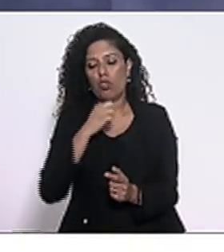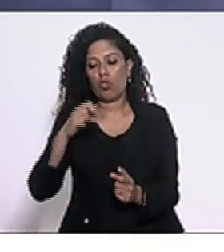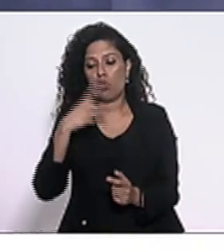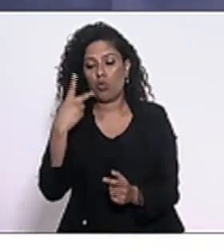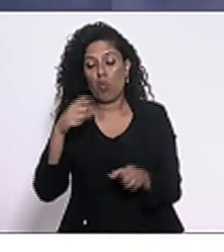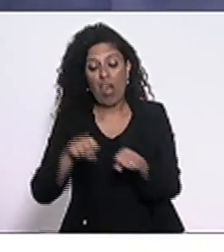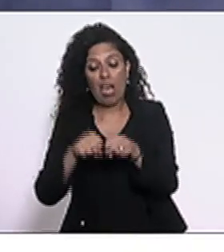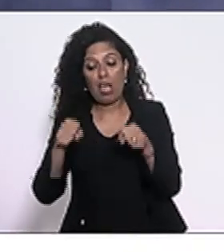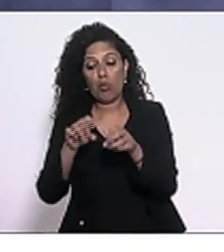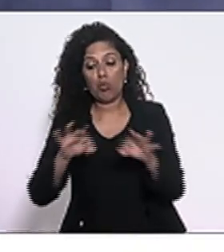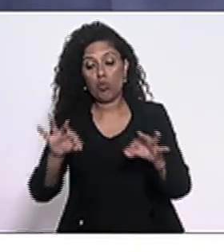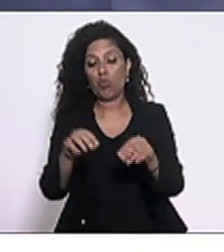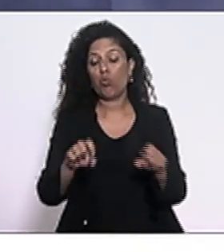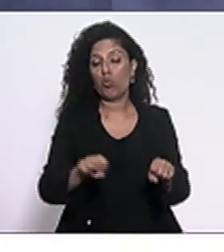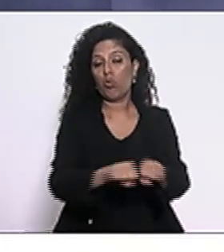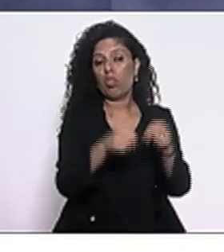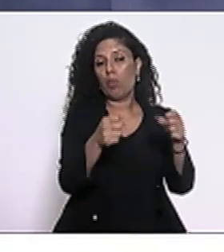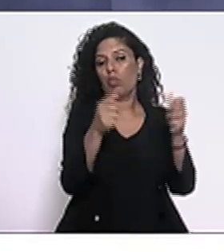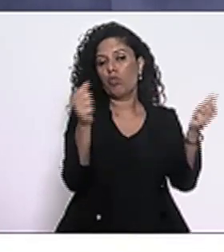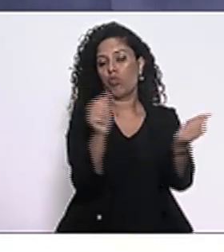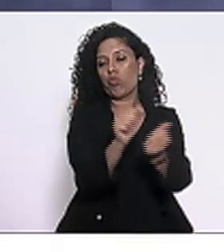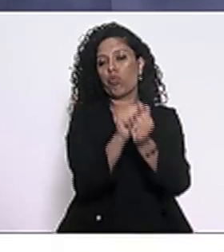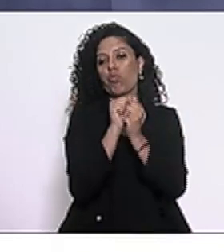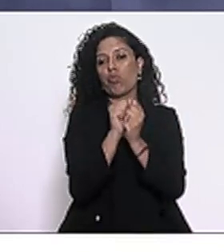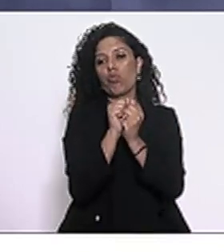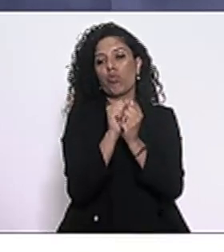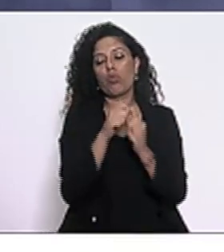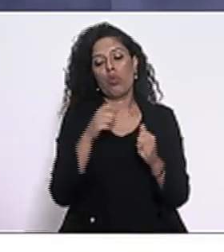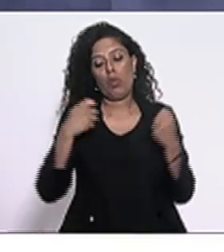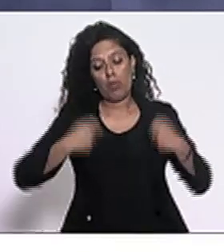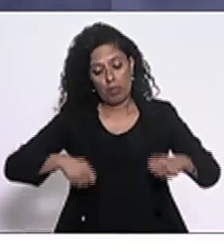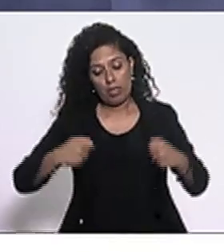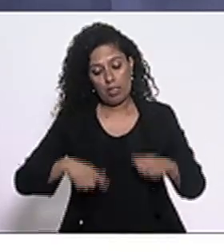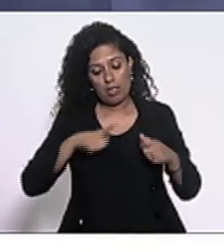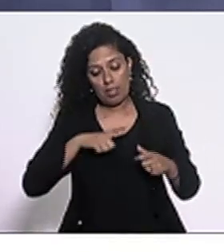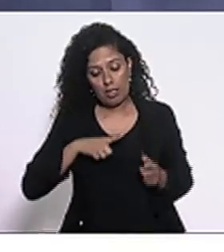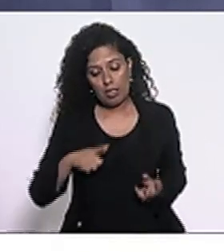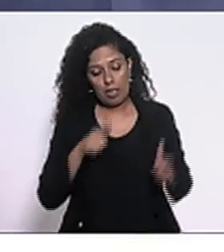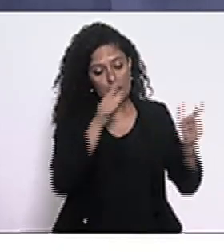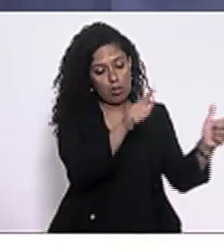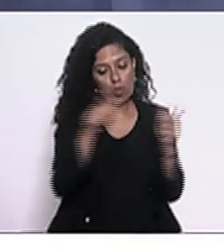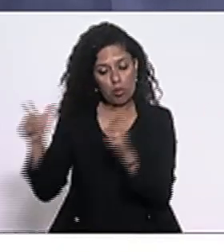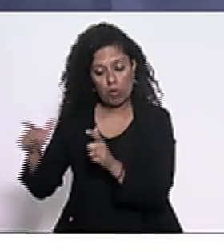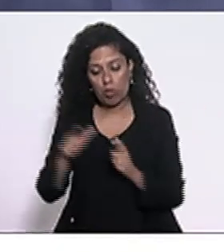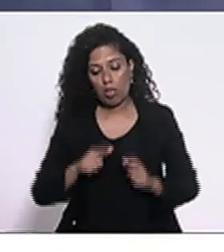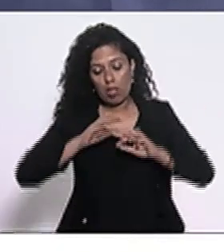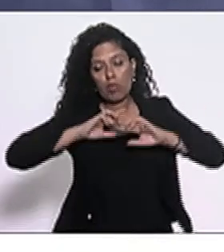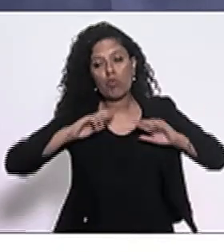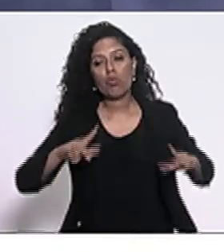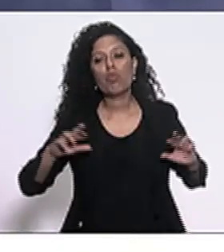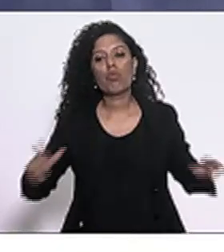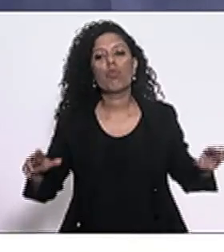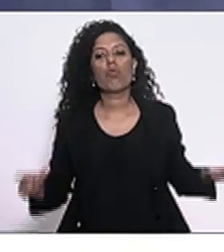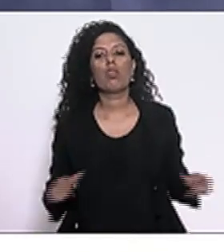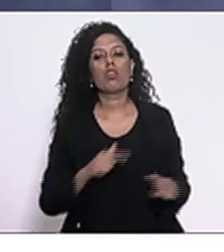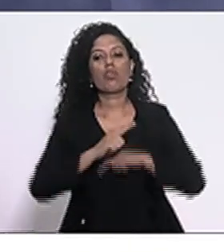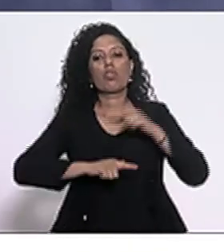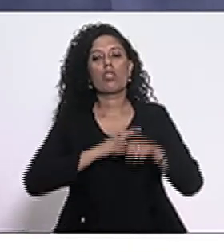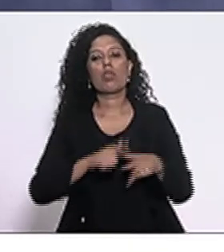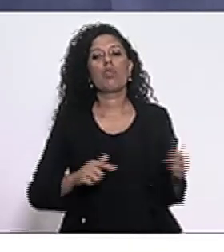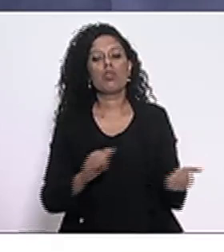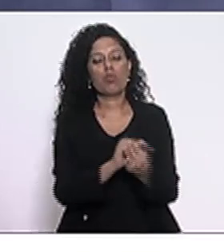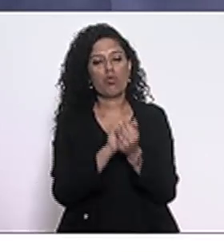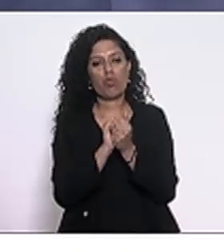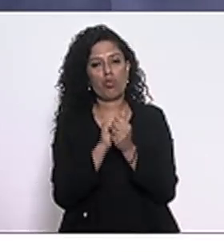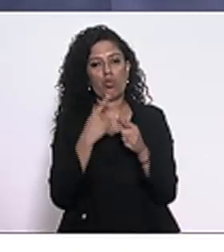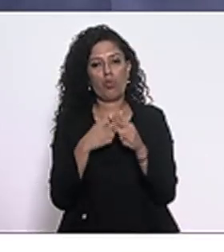o Estado. Temos que ter alta disponibilidade, temos que ter solução de continuidade, temos que ter uma série de outros mecanismos para que não